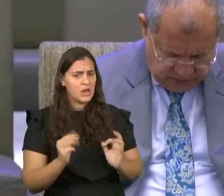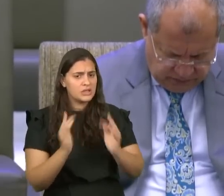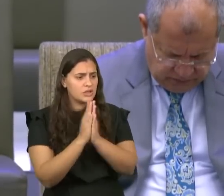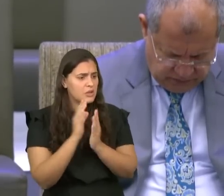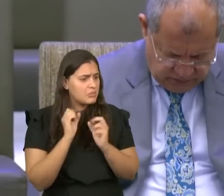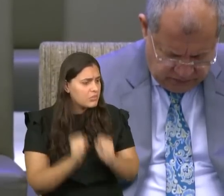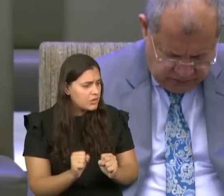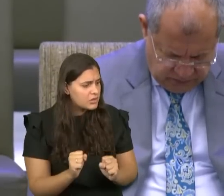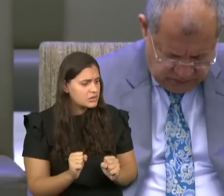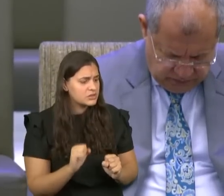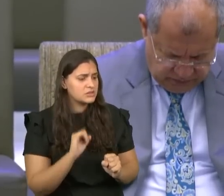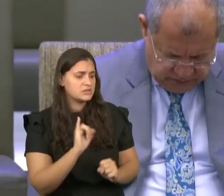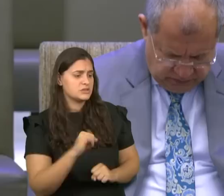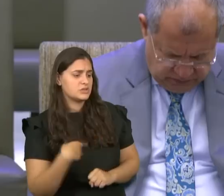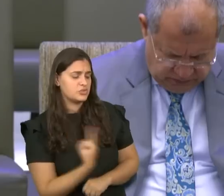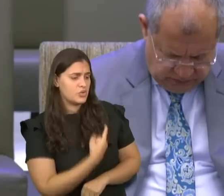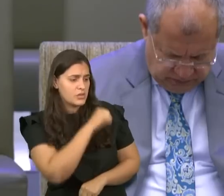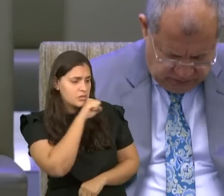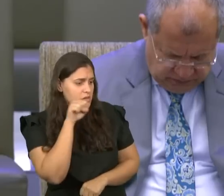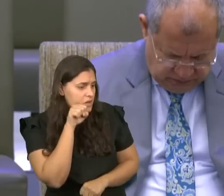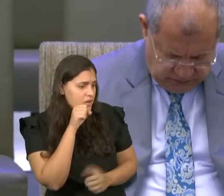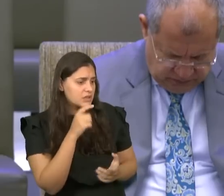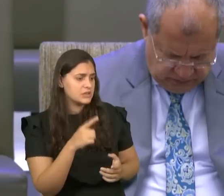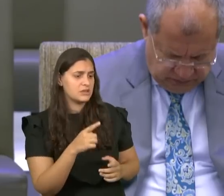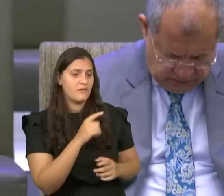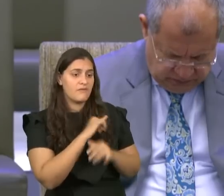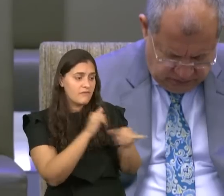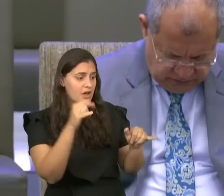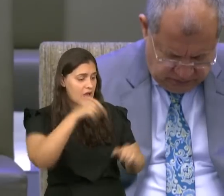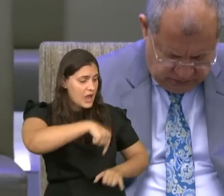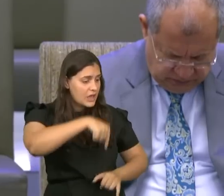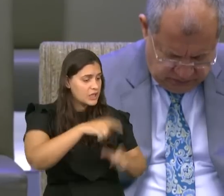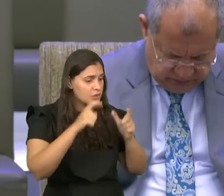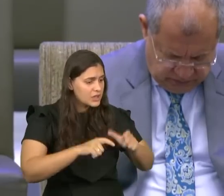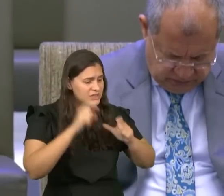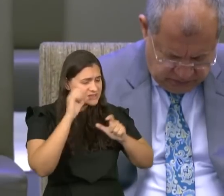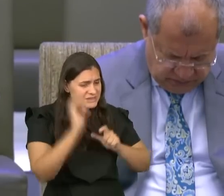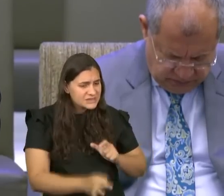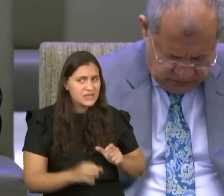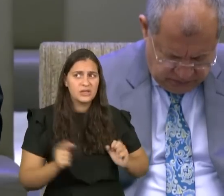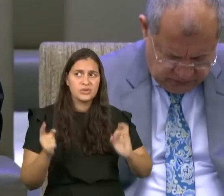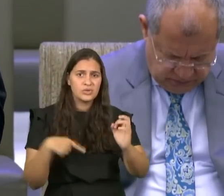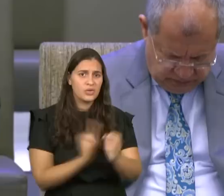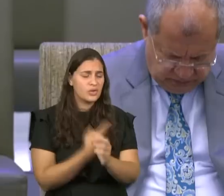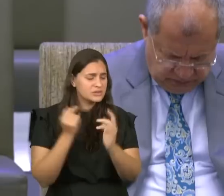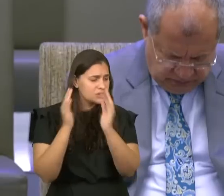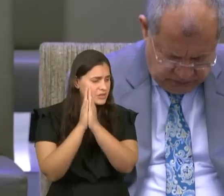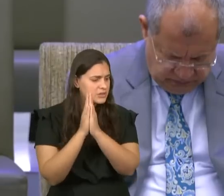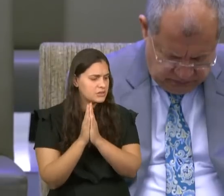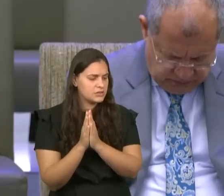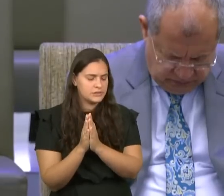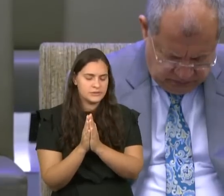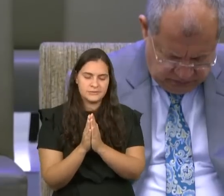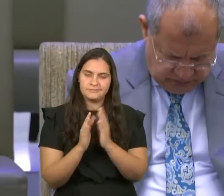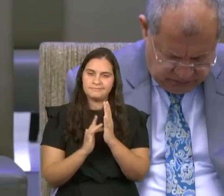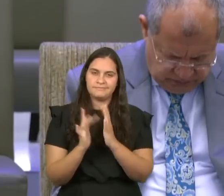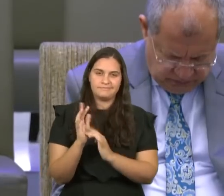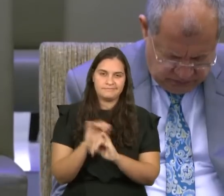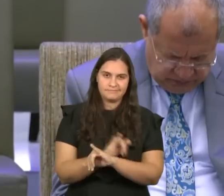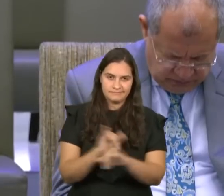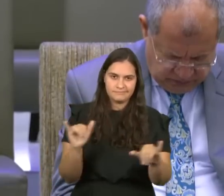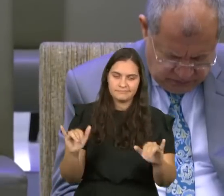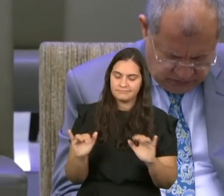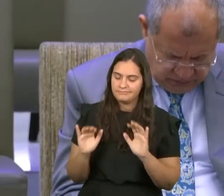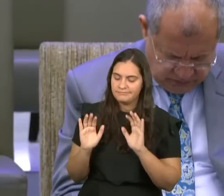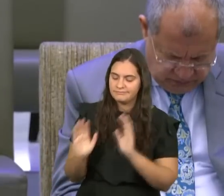afirmamos que é aqui no monte de gerizinho onde nossos antepassados adoraram Jesus respondeu mulher